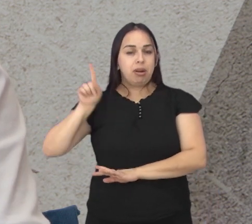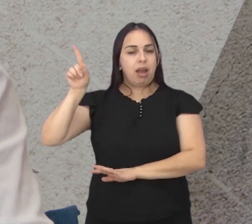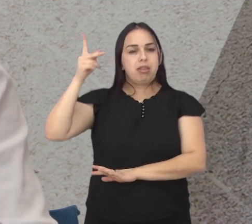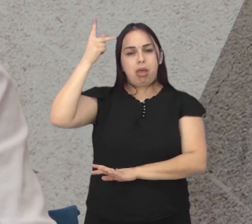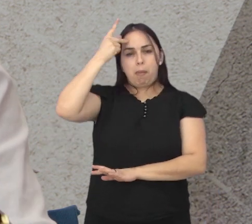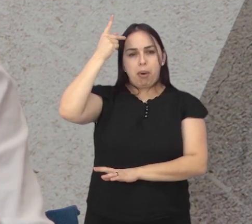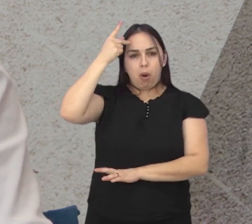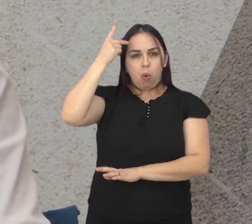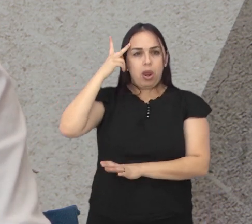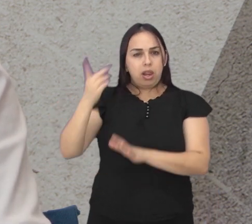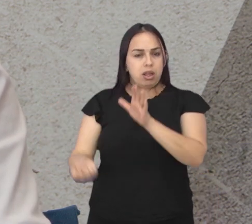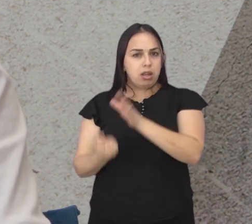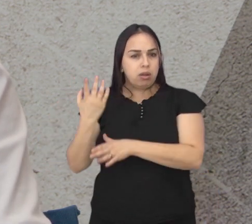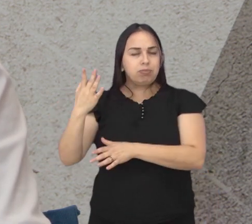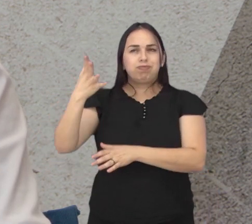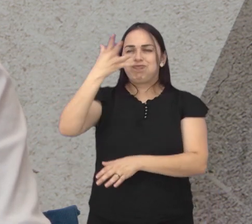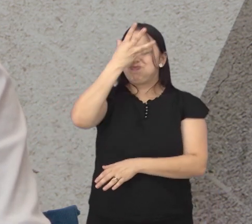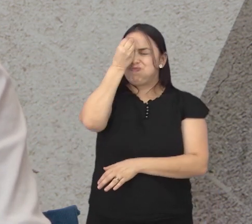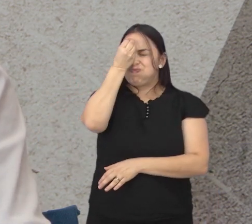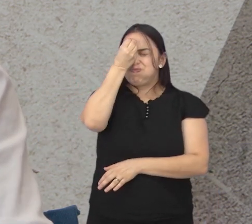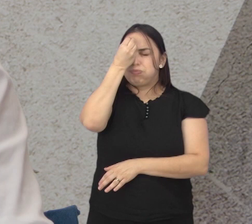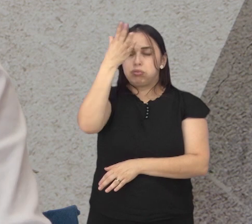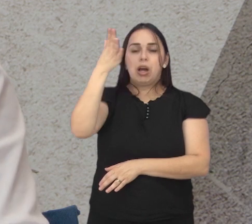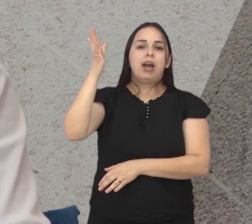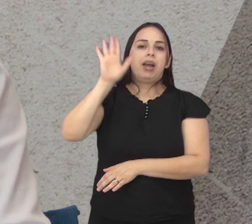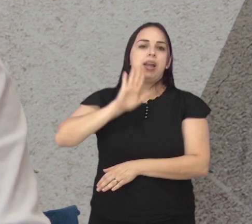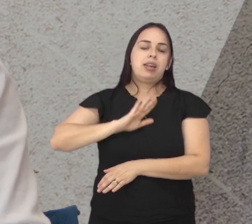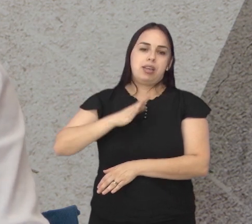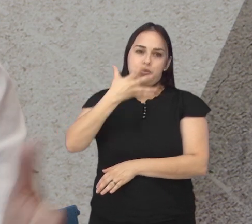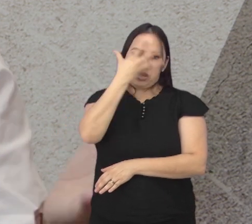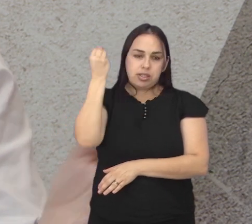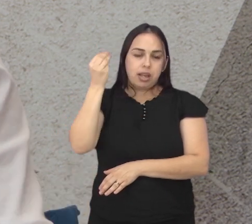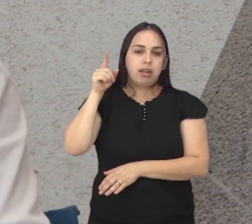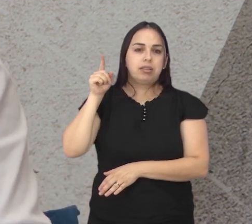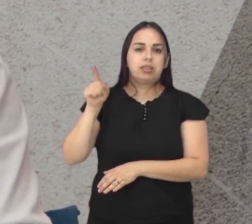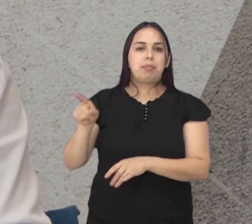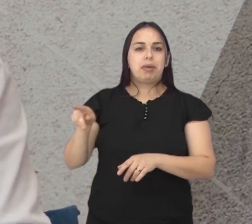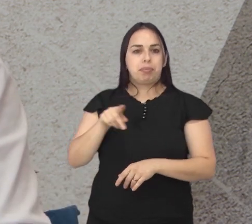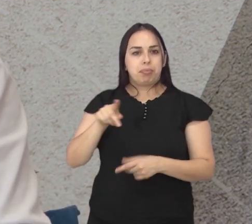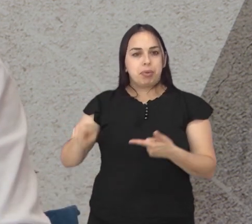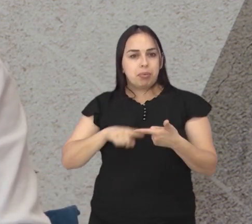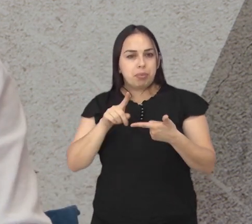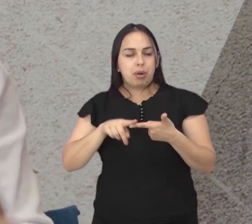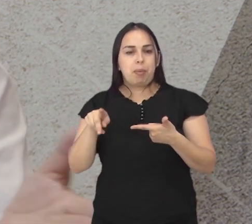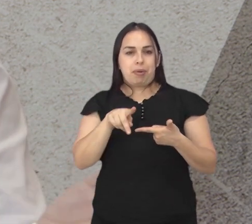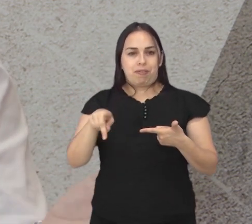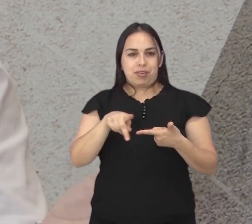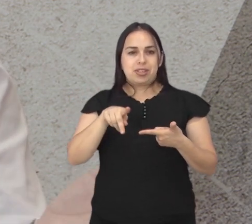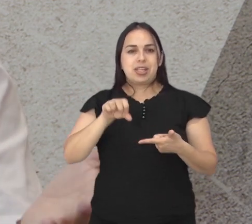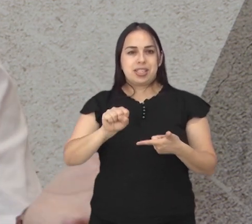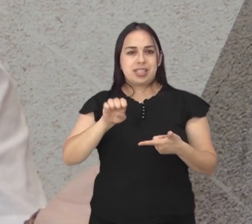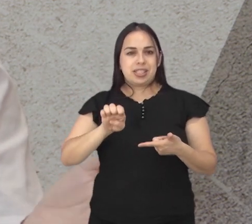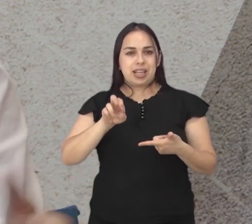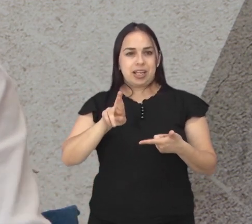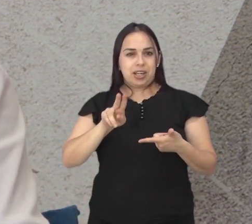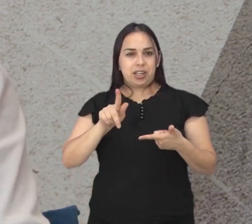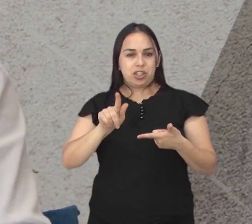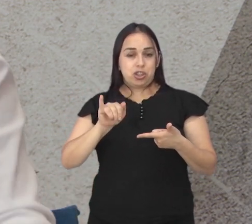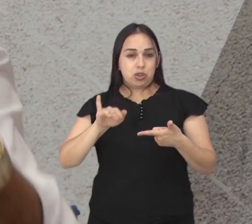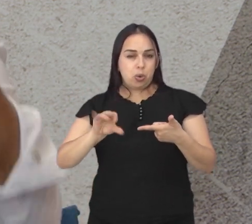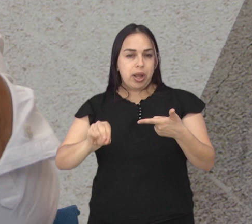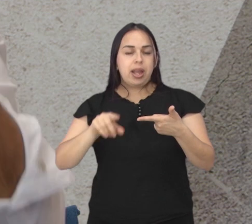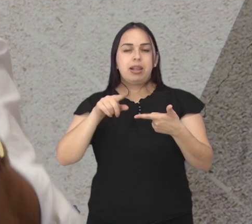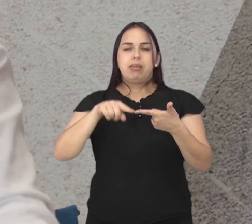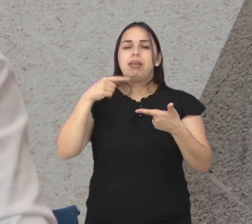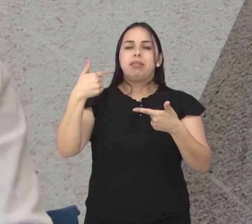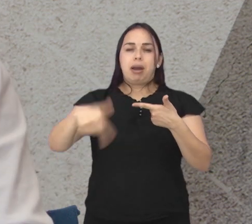do centro de São Paulo, agora esqueci o nome lá, do Ipiranga. O professor Sérgio Oliveira Neto, que eu falei para vocês agora há pouco,